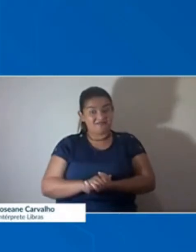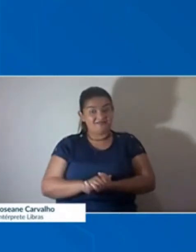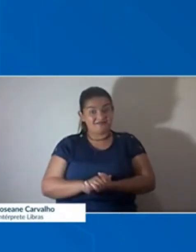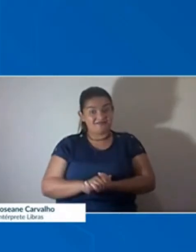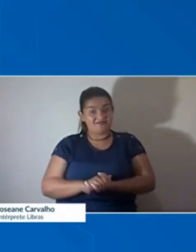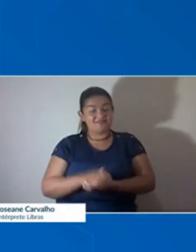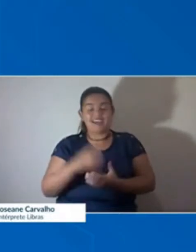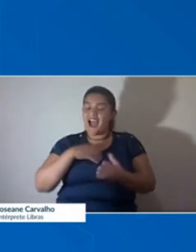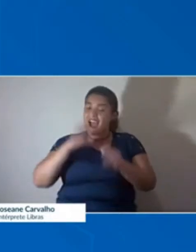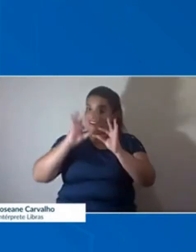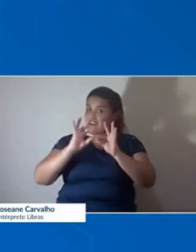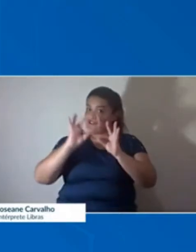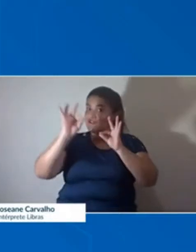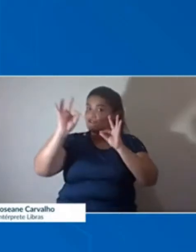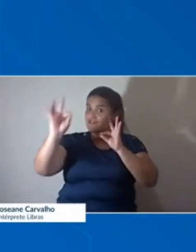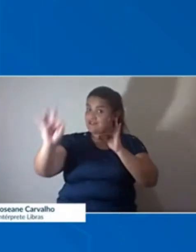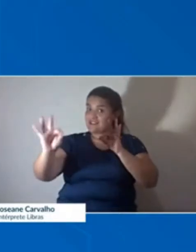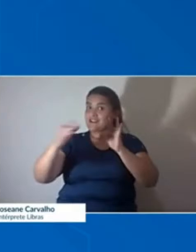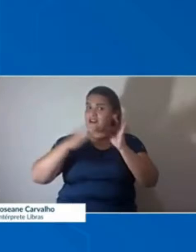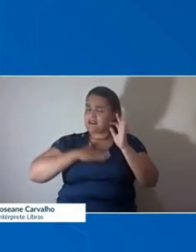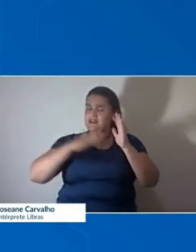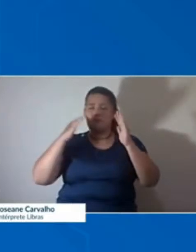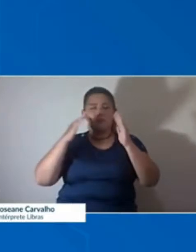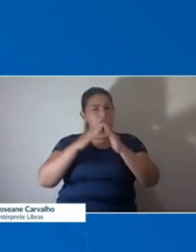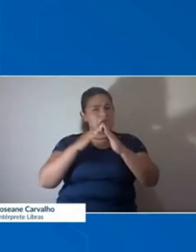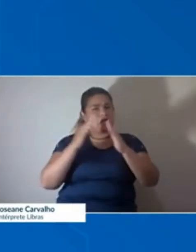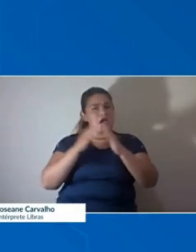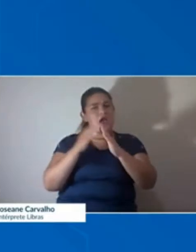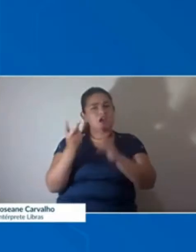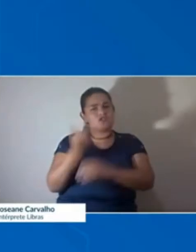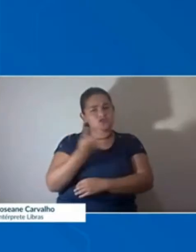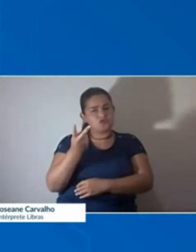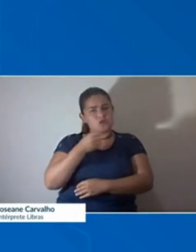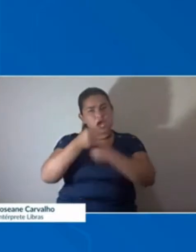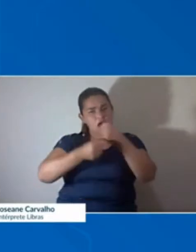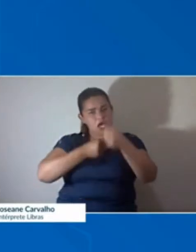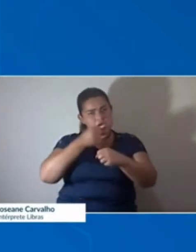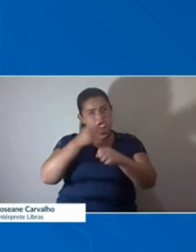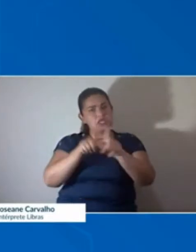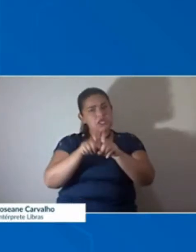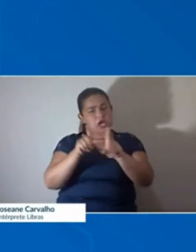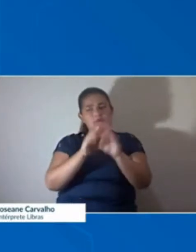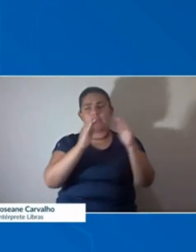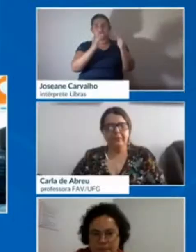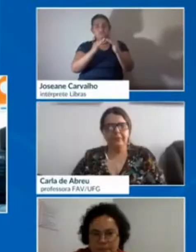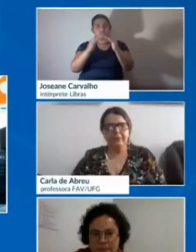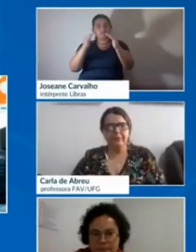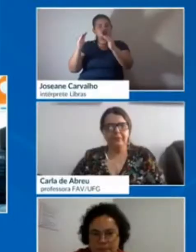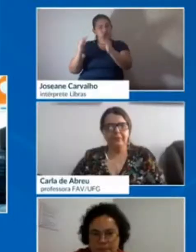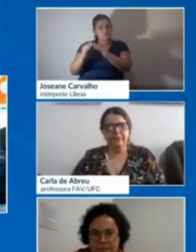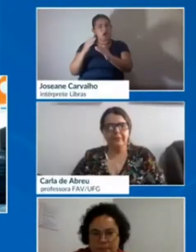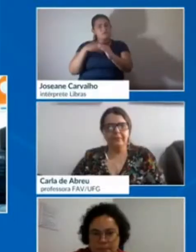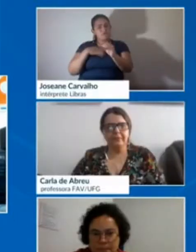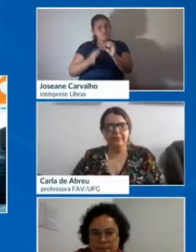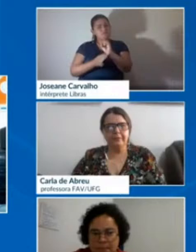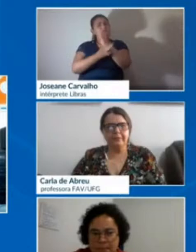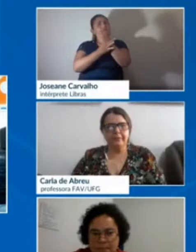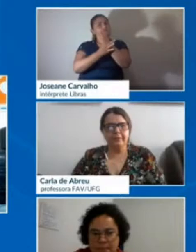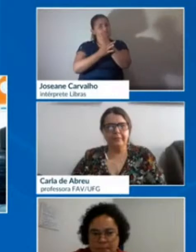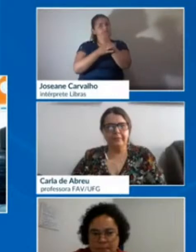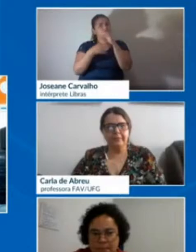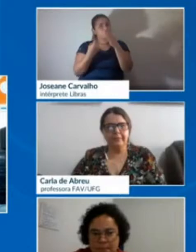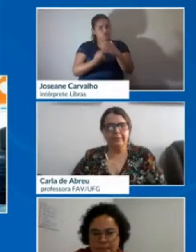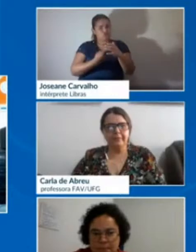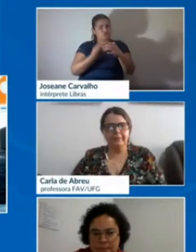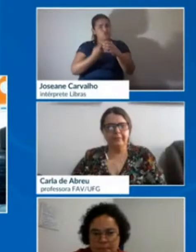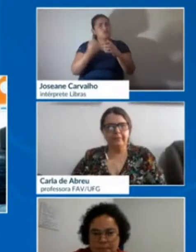né? Eu estou aqui na minha casa, as nossas entrevistadas também, cada uma protegida, né, no nosso isolamento